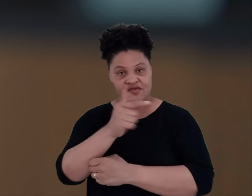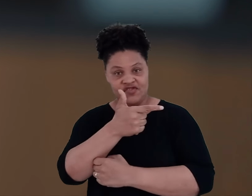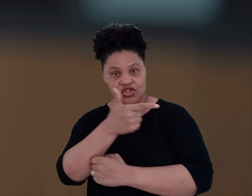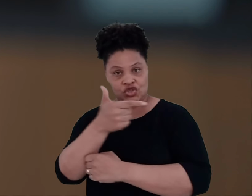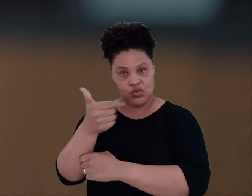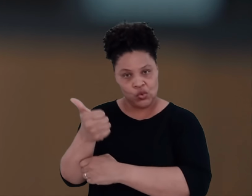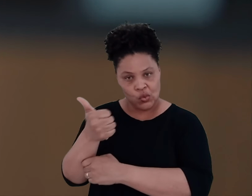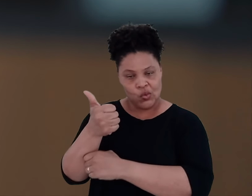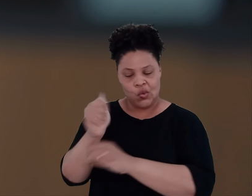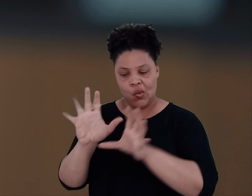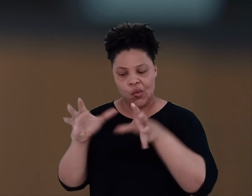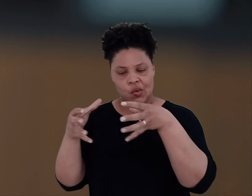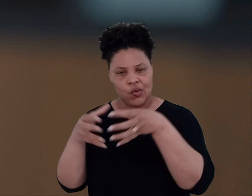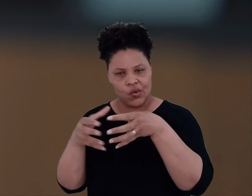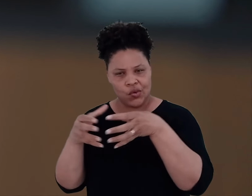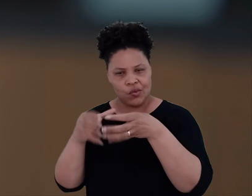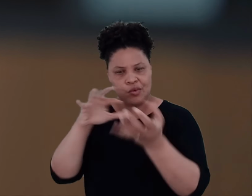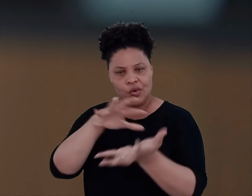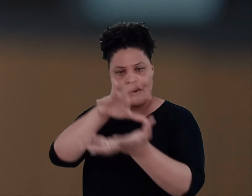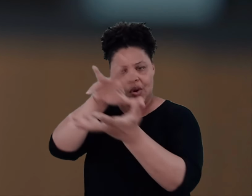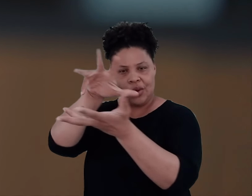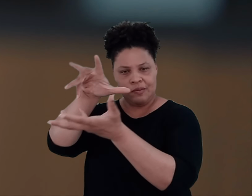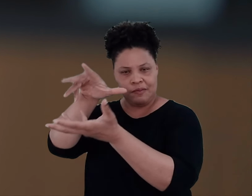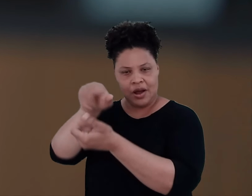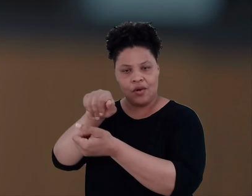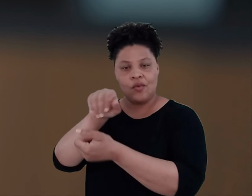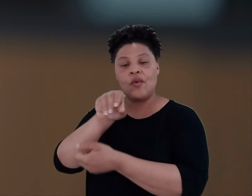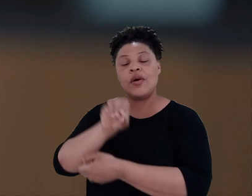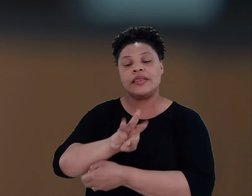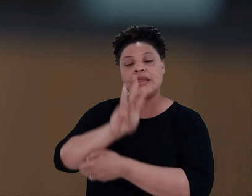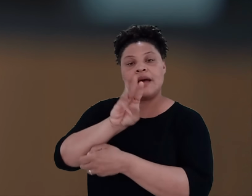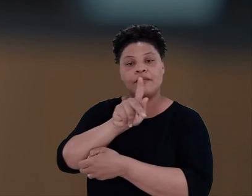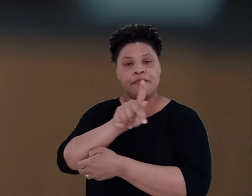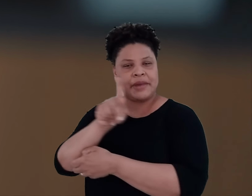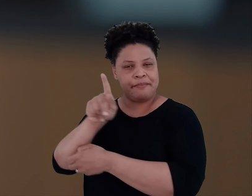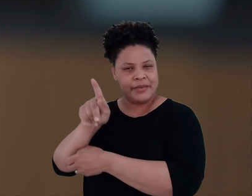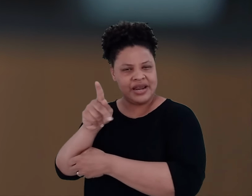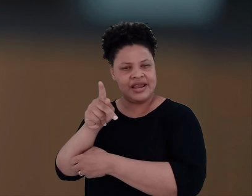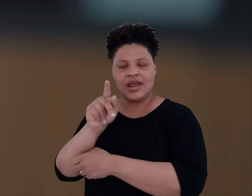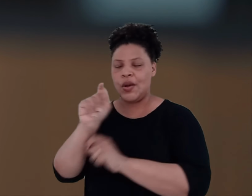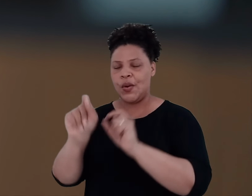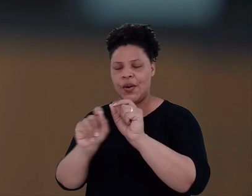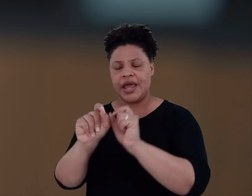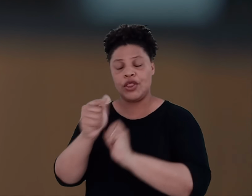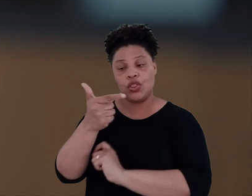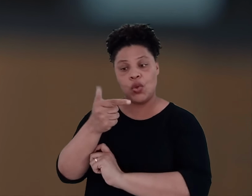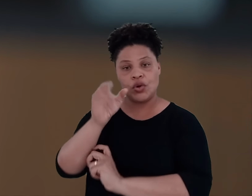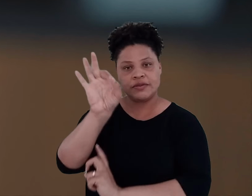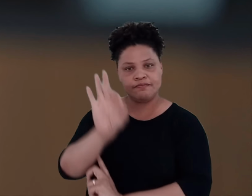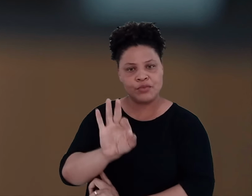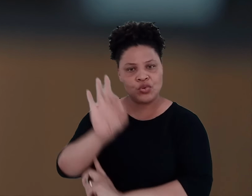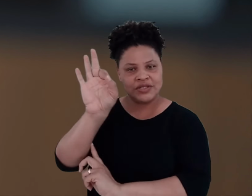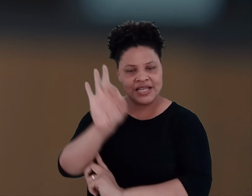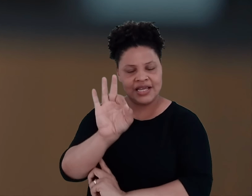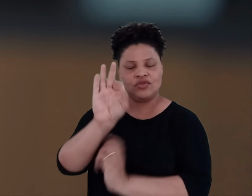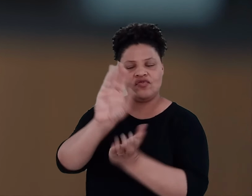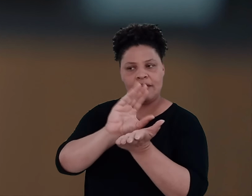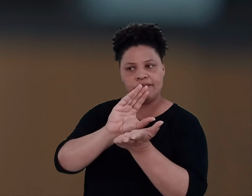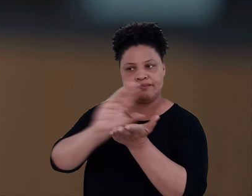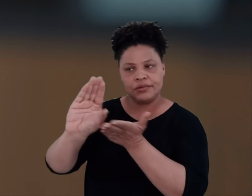movimento, o Grupo Global de Agências de Publicidade, WPP, anunciou que vai destinar 2% de seu mega orçamento